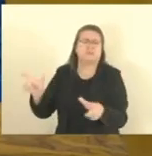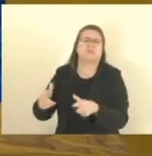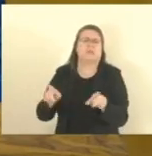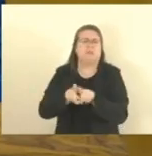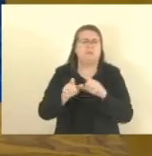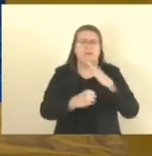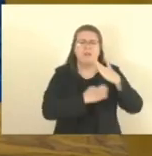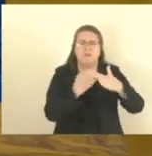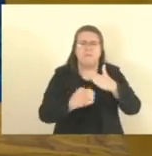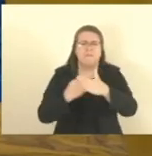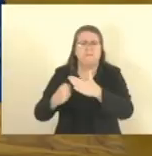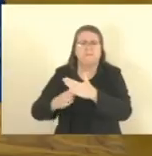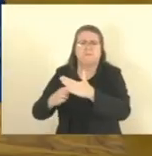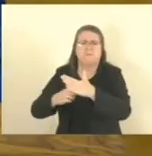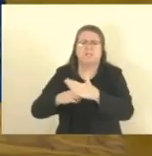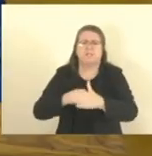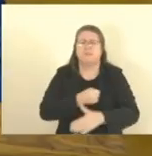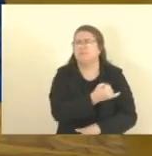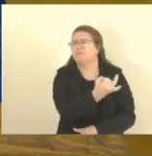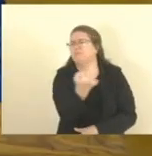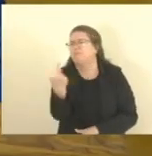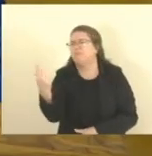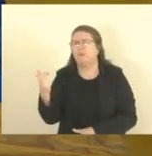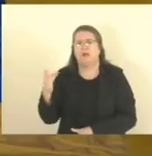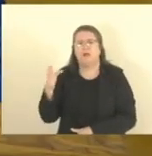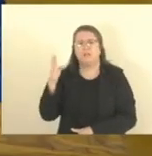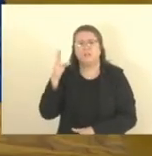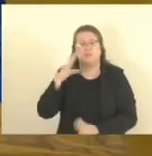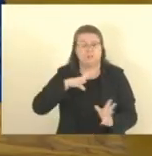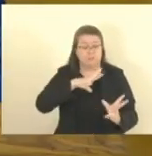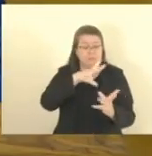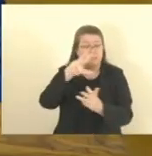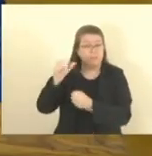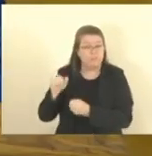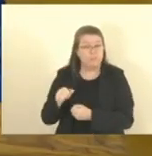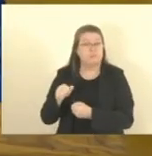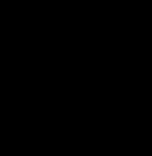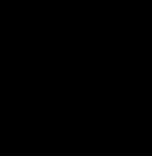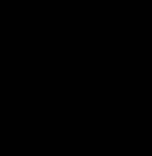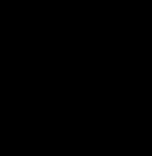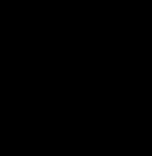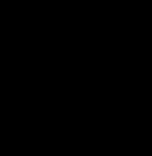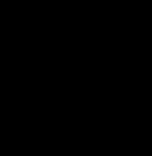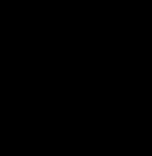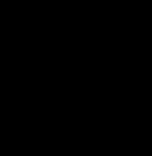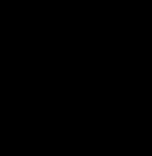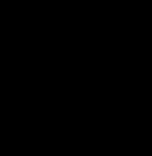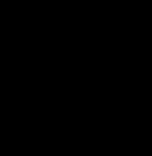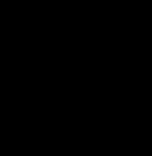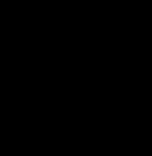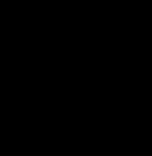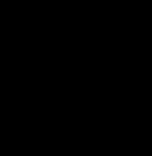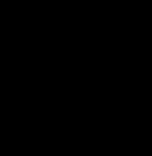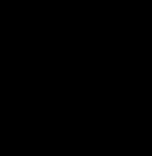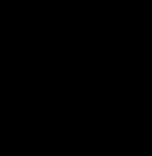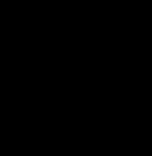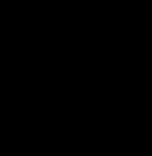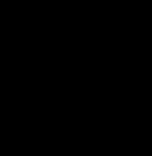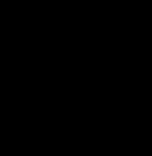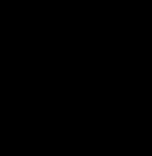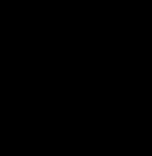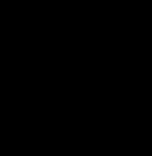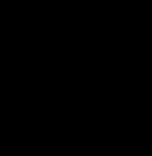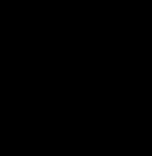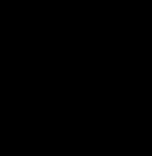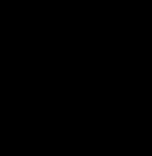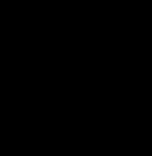Brasil, pelo mundo afora, quando na verdade não temos, porque essa é uma atividade muito específica. E não foi